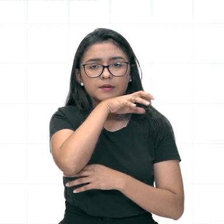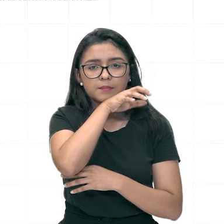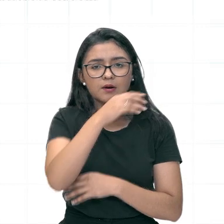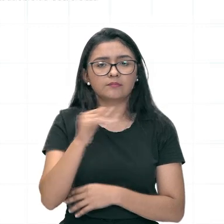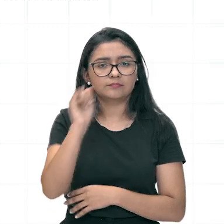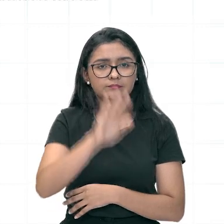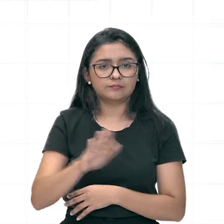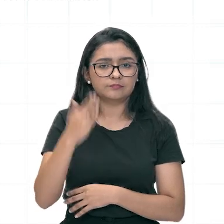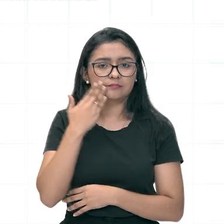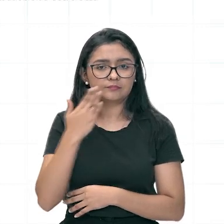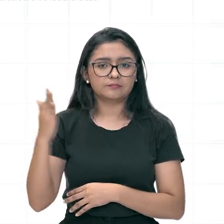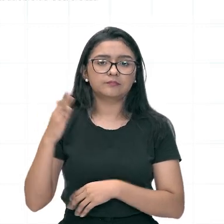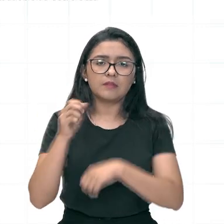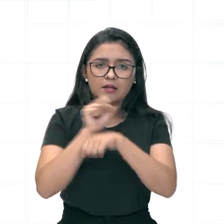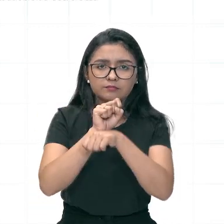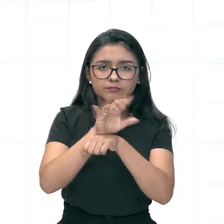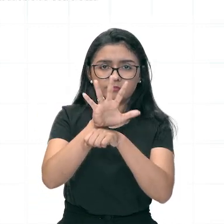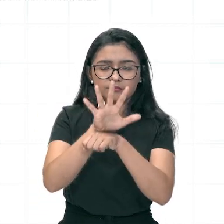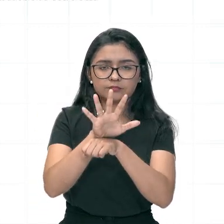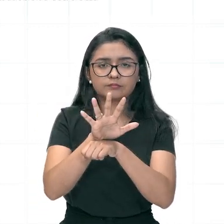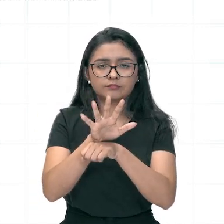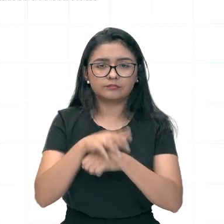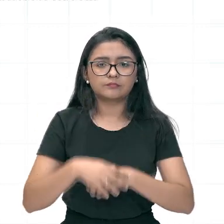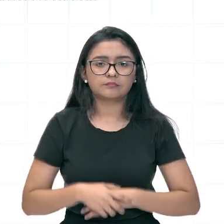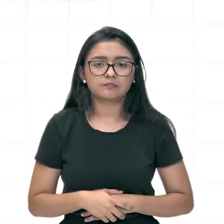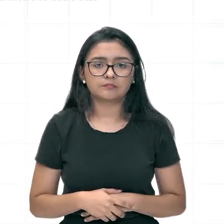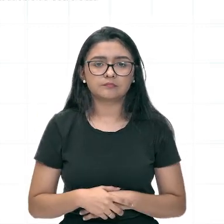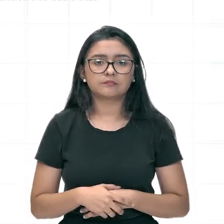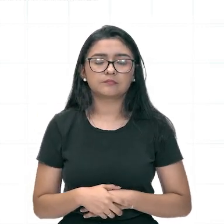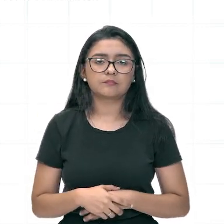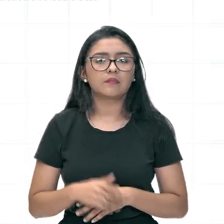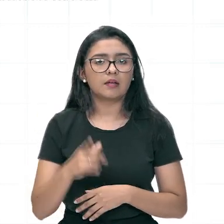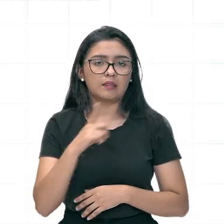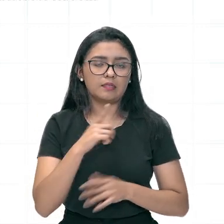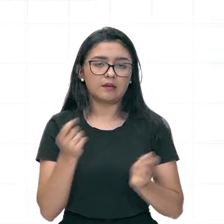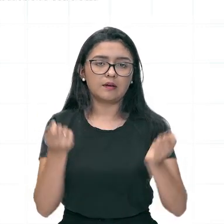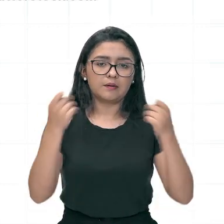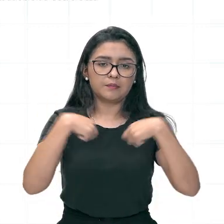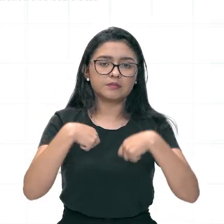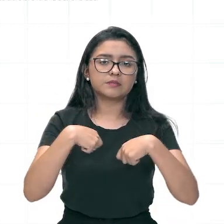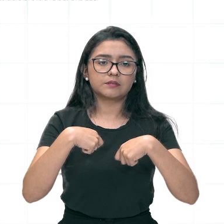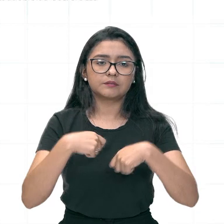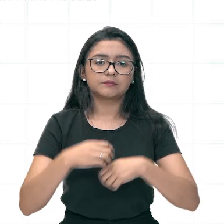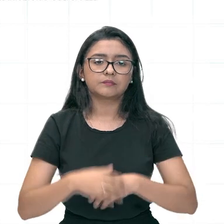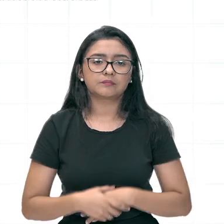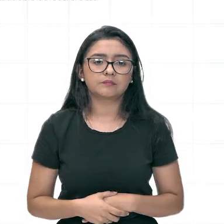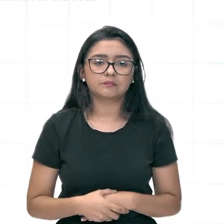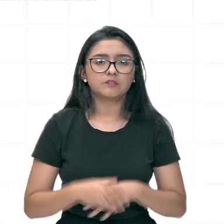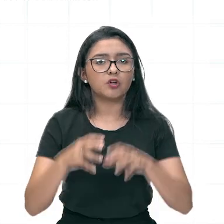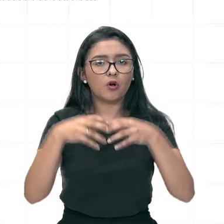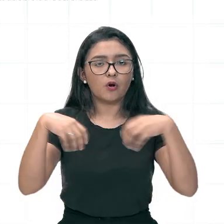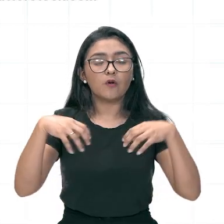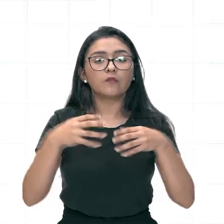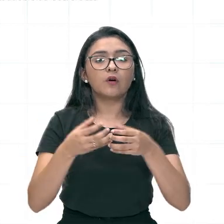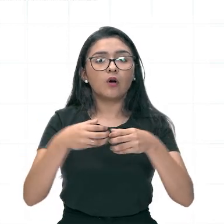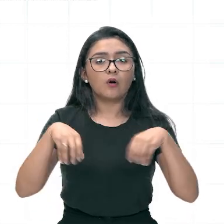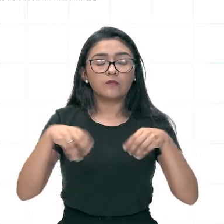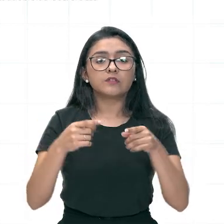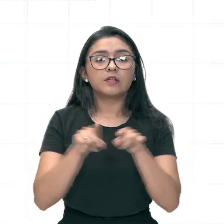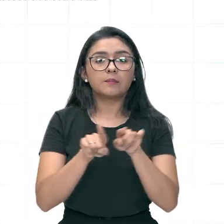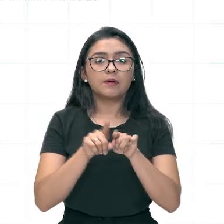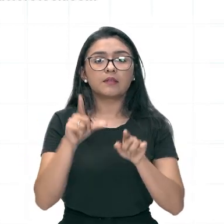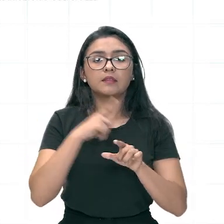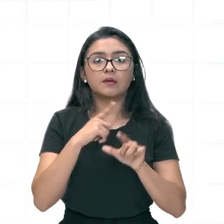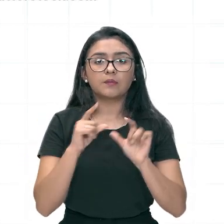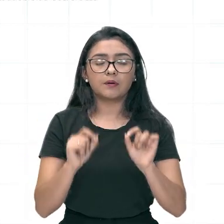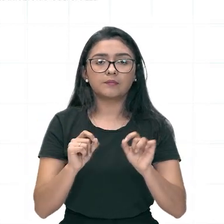não encontra aí na nossa região, que é esse da imagem que a gente está visualizando, e ela tem a capacidade de botar ovos também. Além da équidna, a